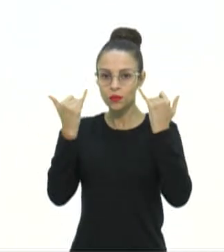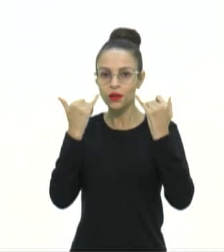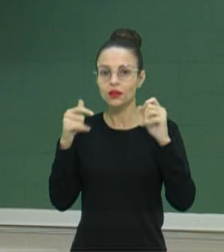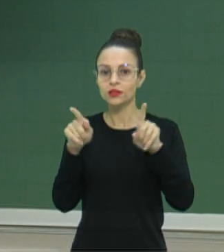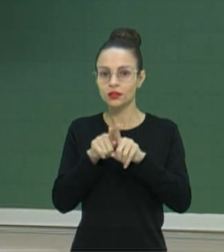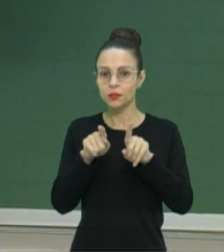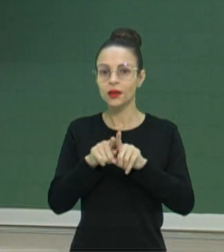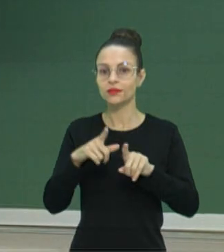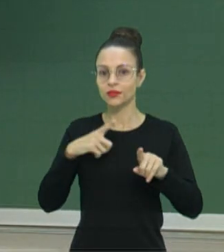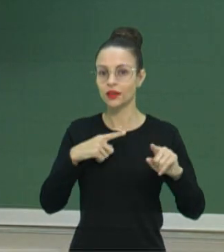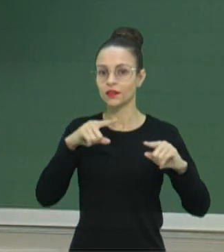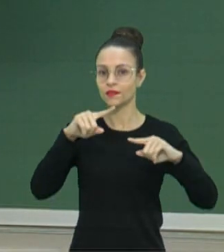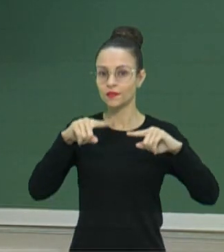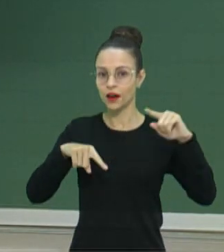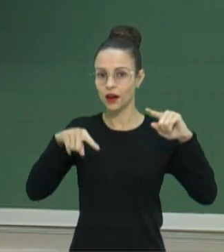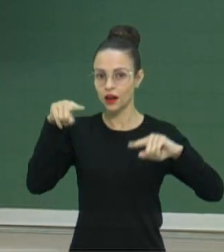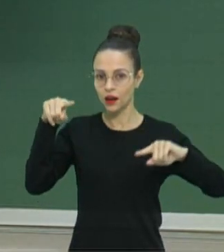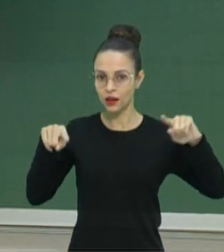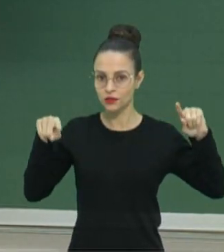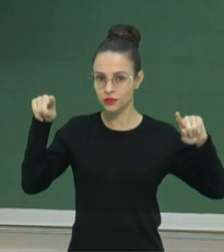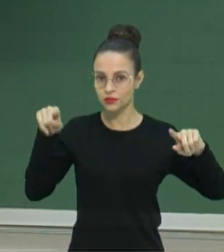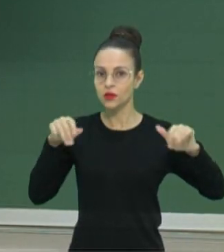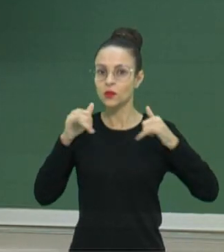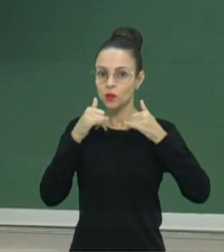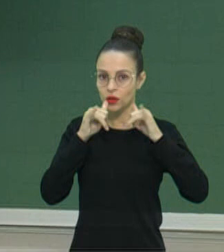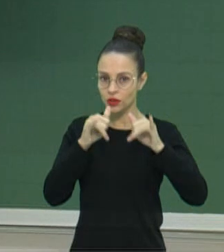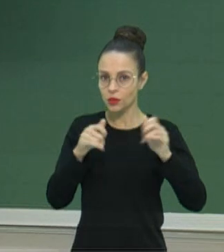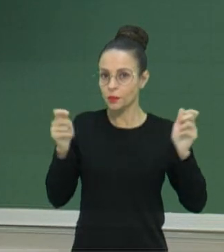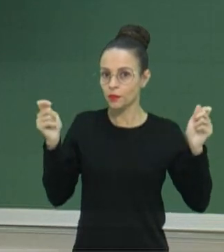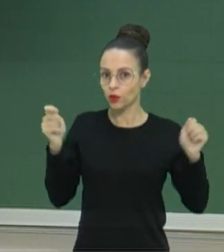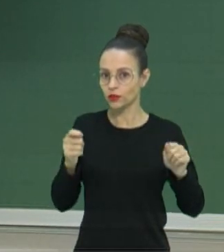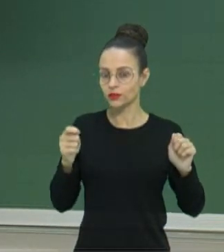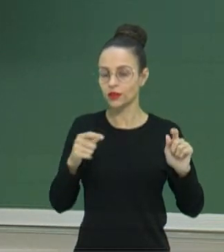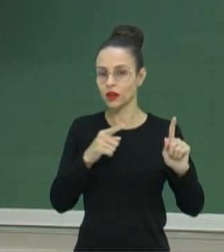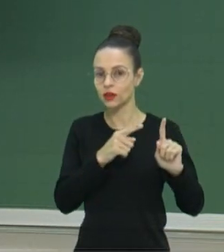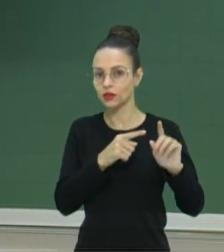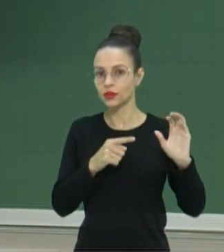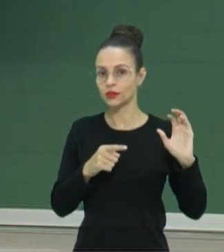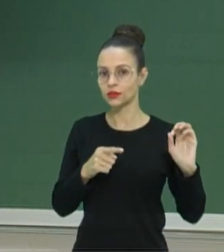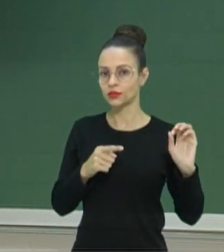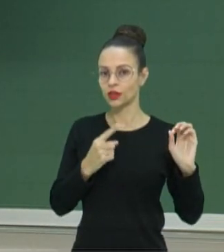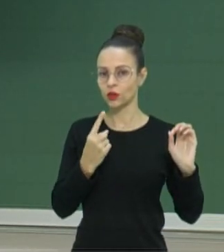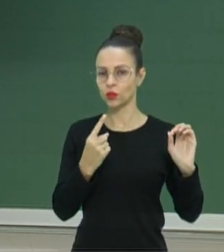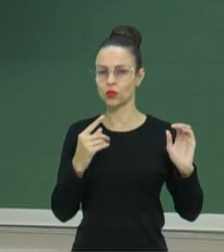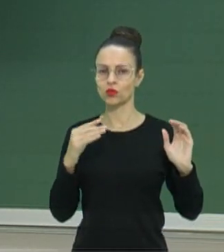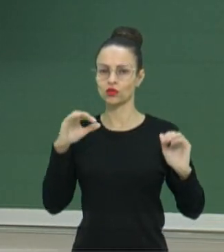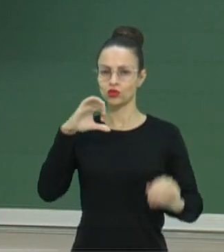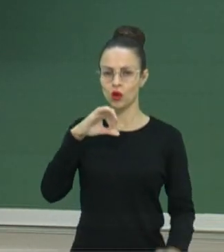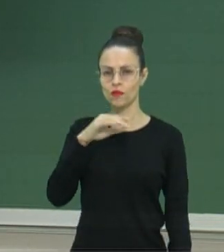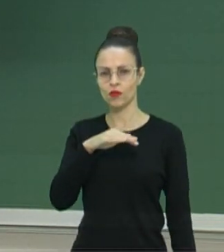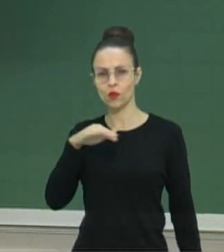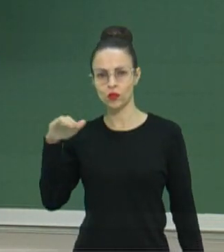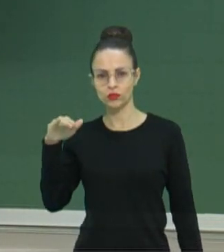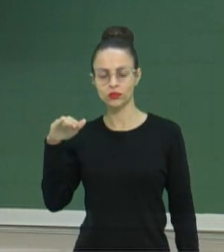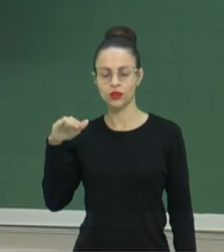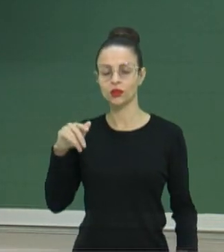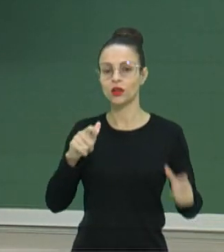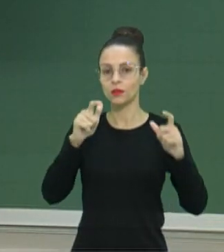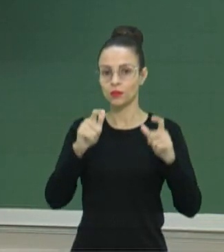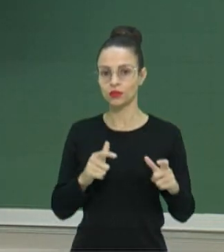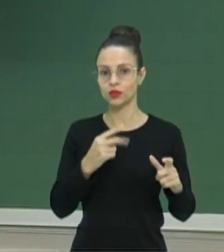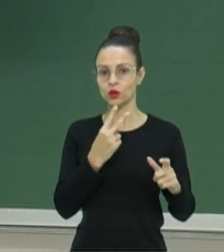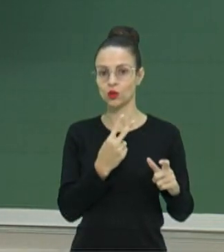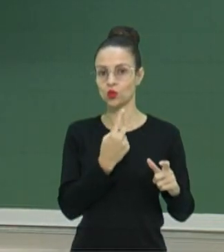vocês, existe uma variação dessa energia potencial ao longo do trajeto ali, né? De 0 a 1 estava em 9, constante, de posição 1